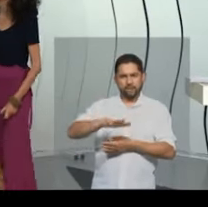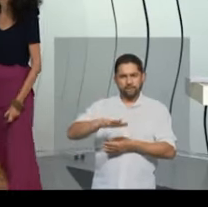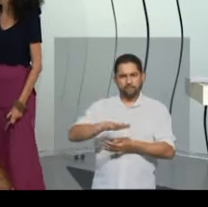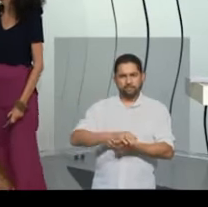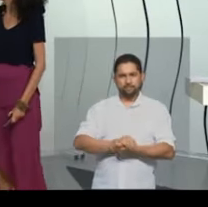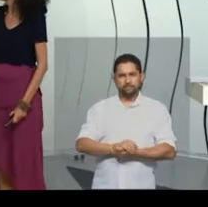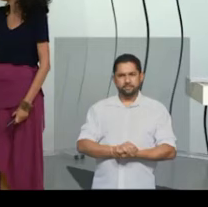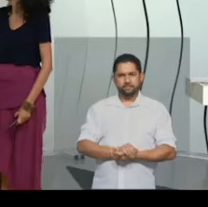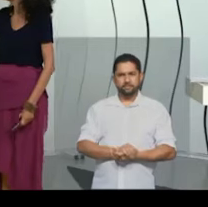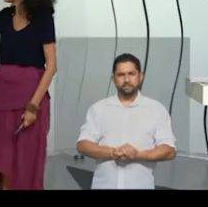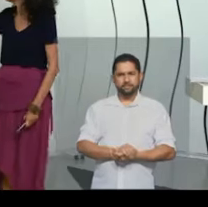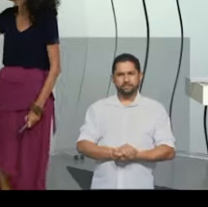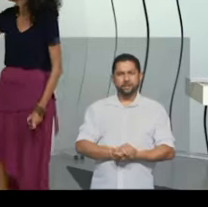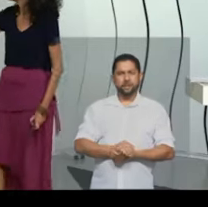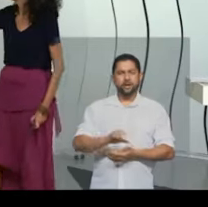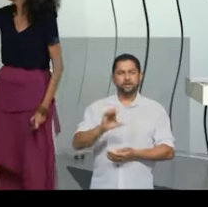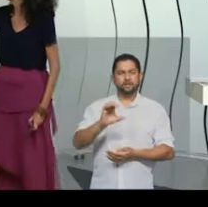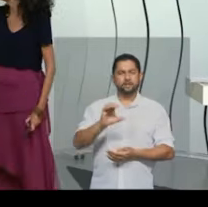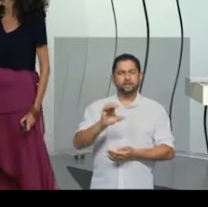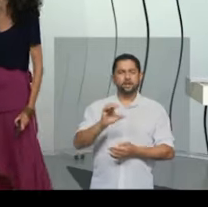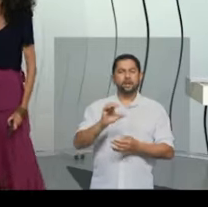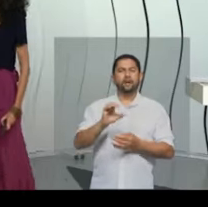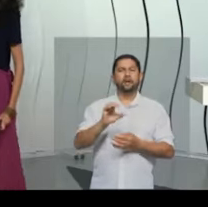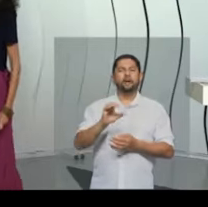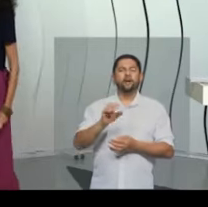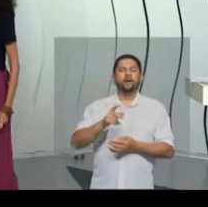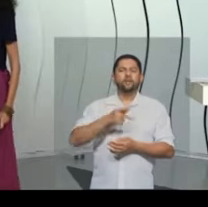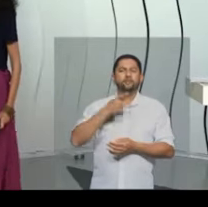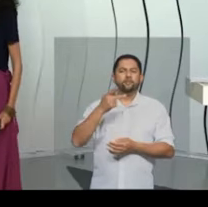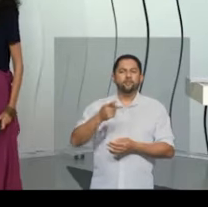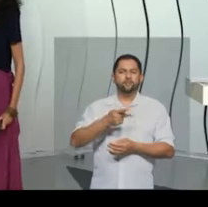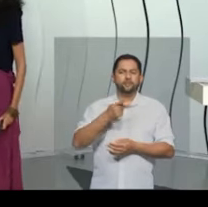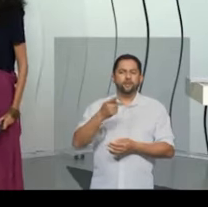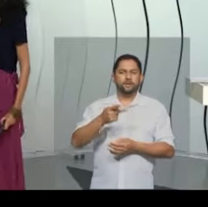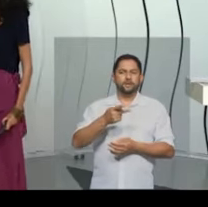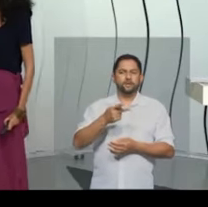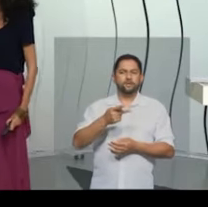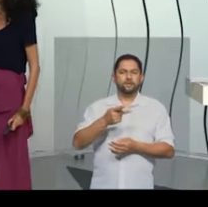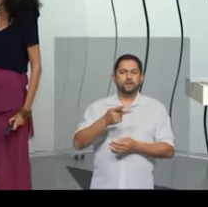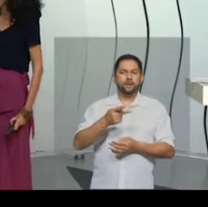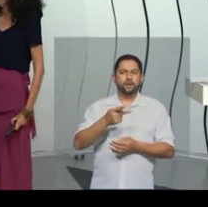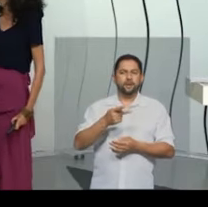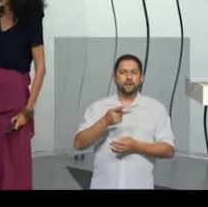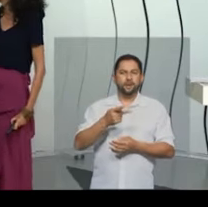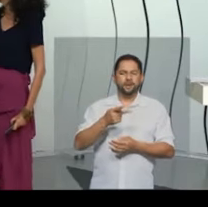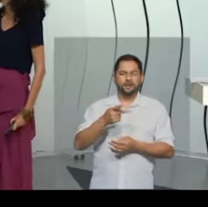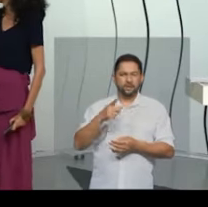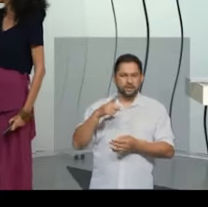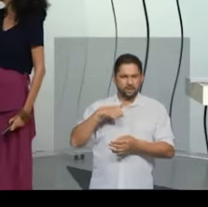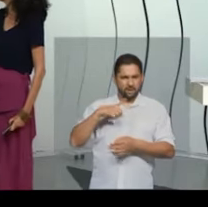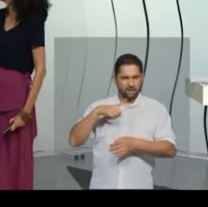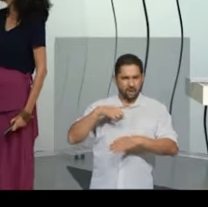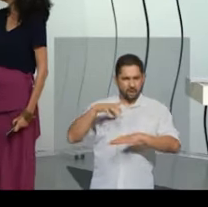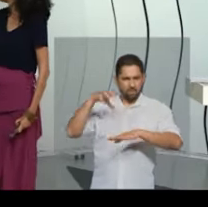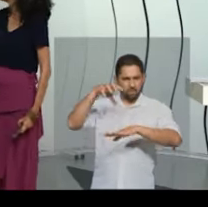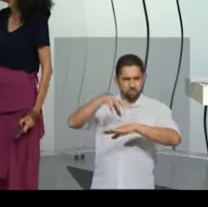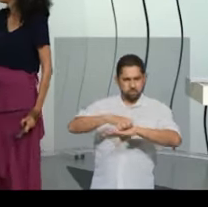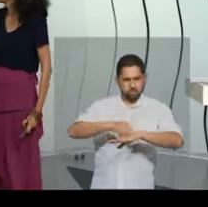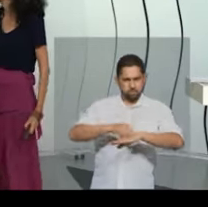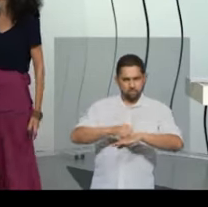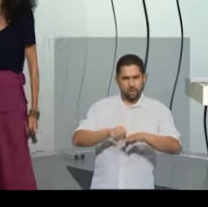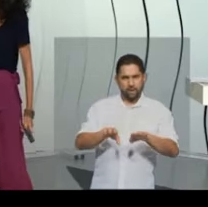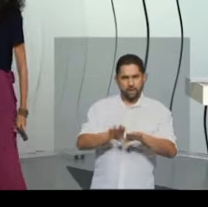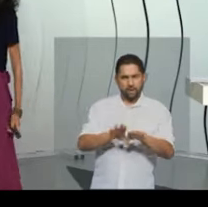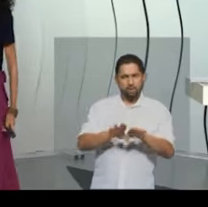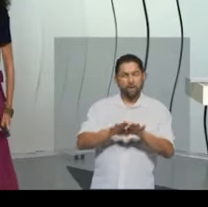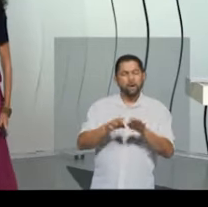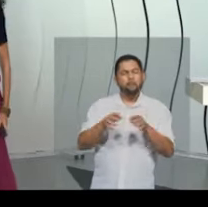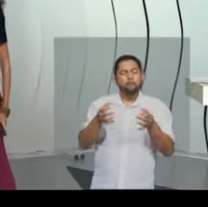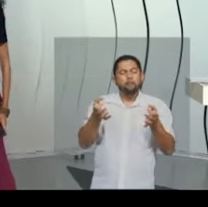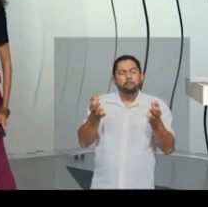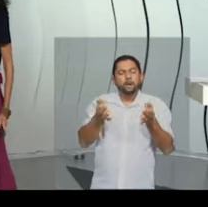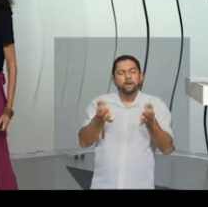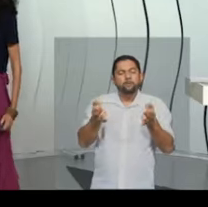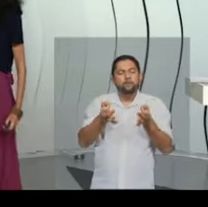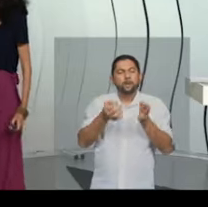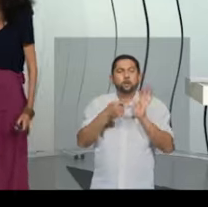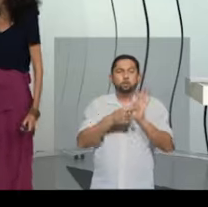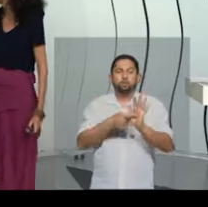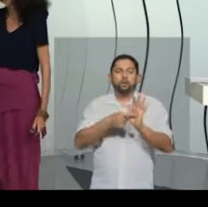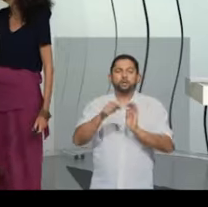das formas de dominação. Letra D, exatidão da demarcação das regiões. Letra